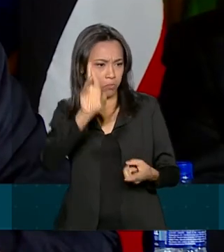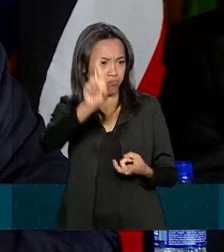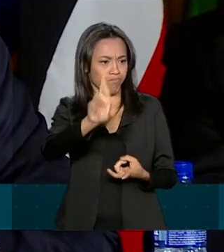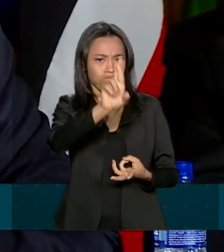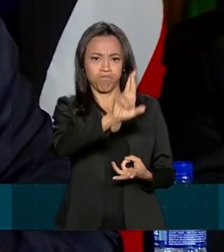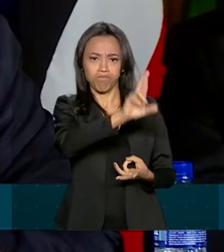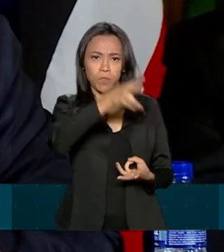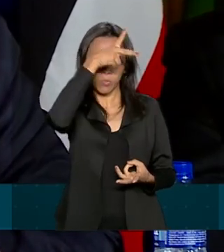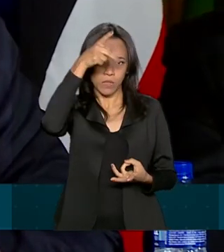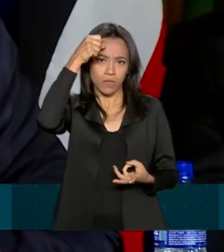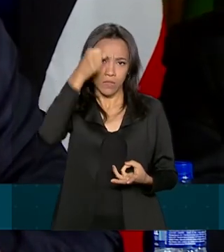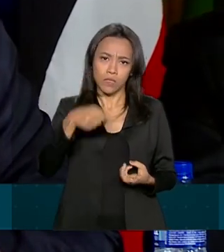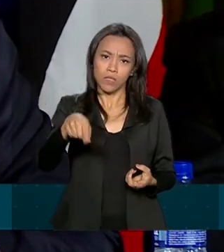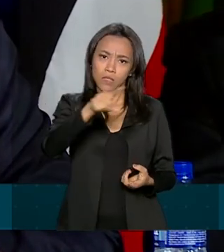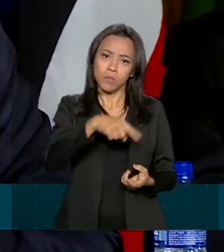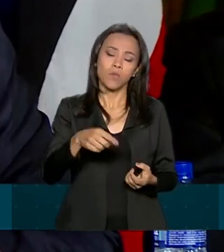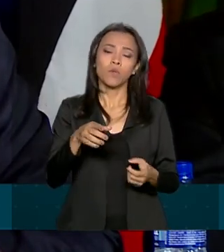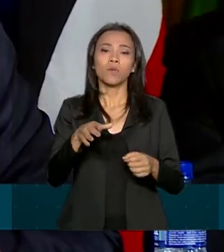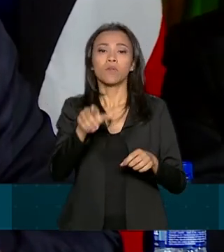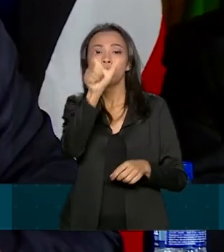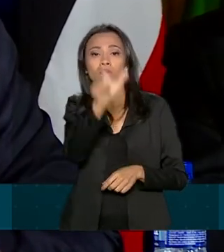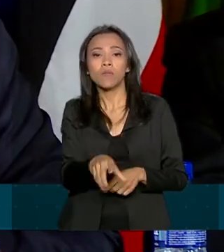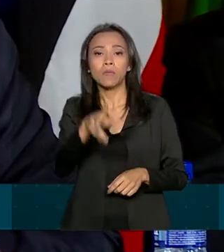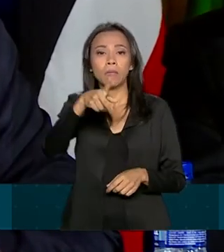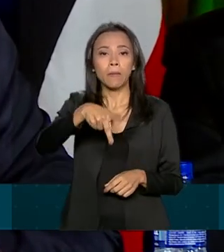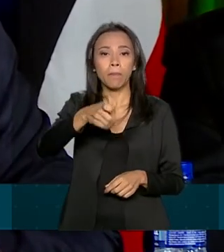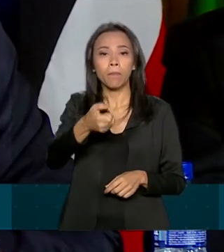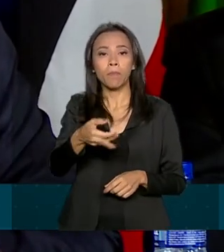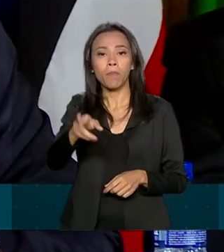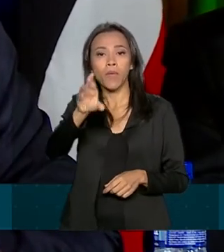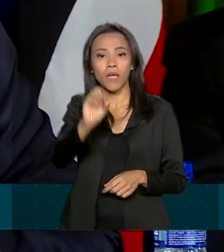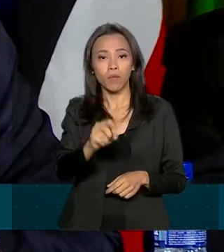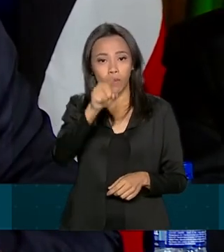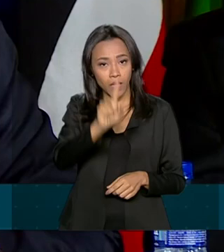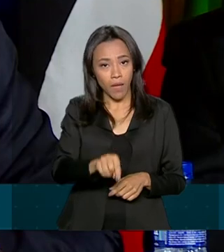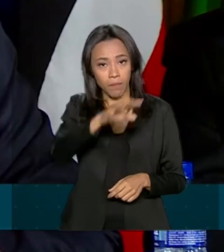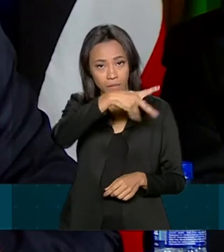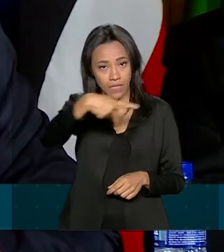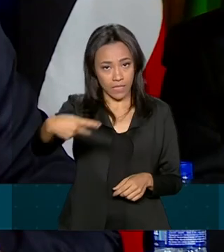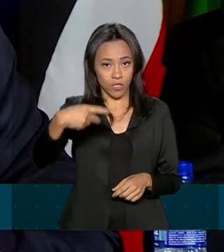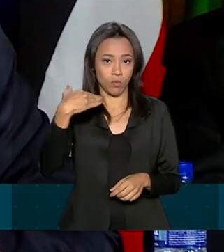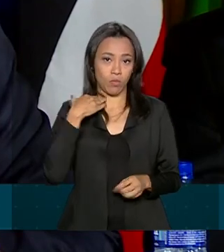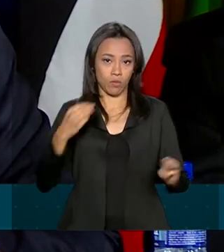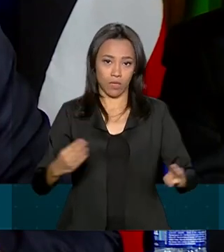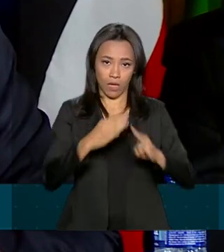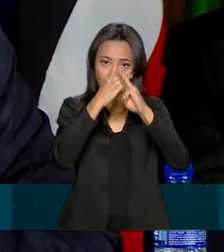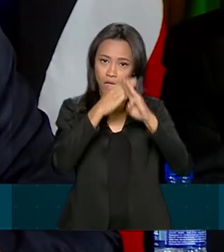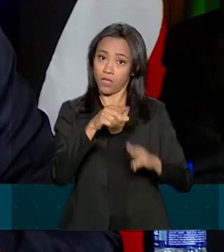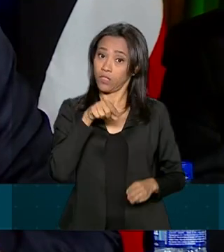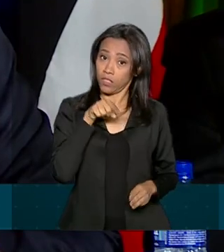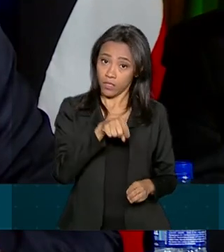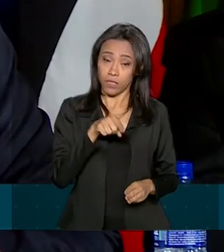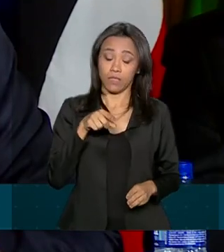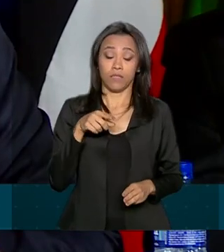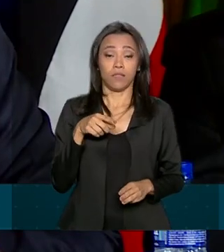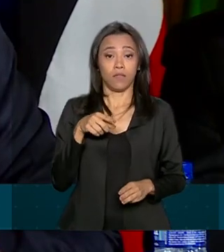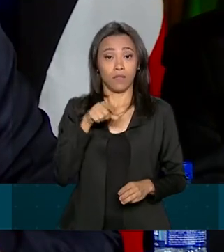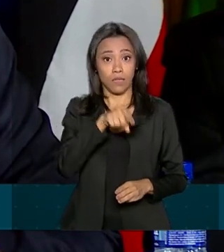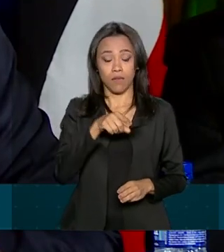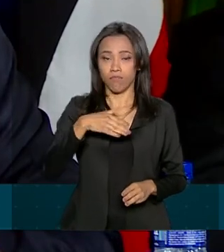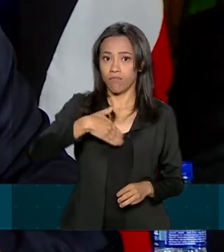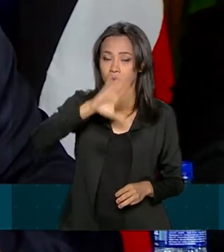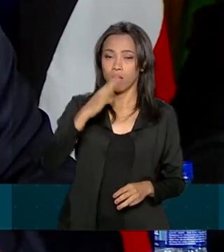Municipal, prezado Pedro Guimarães, presidente da Caixa, que está à frente de uma das instituições